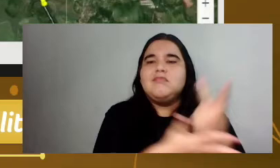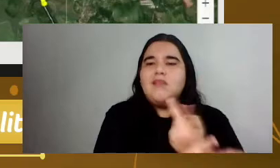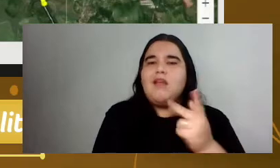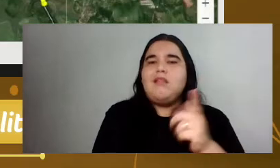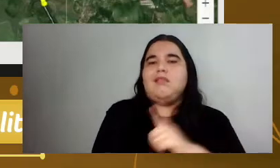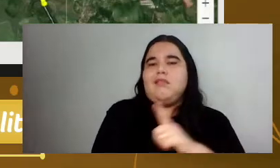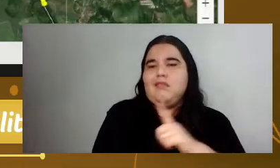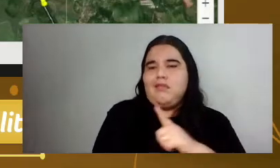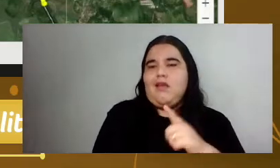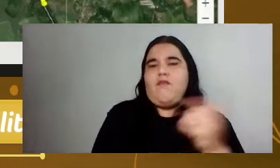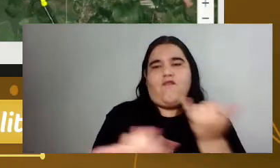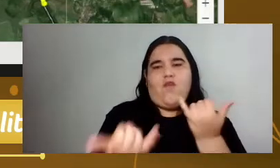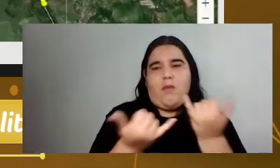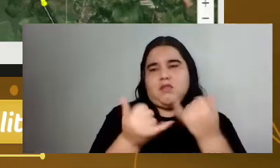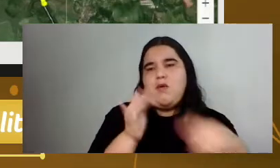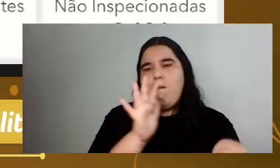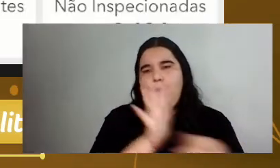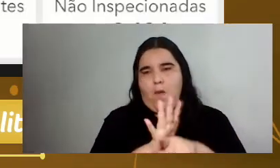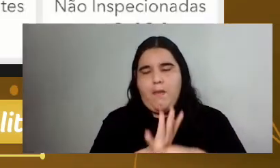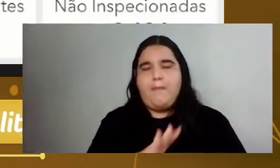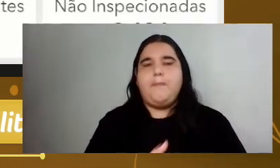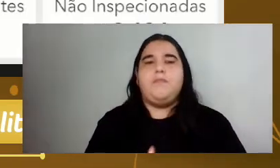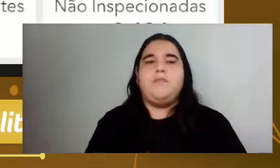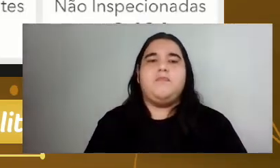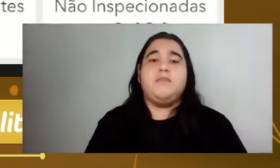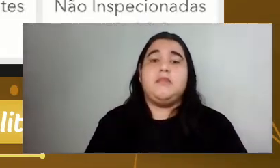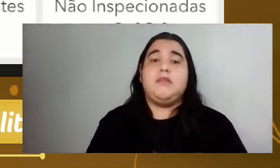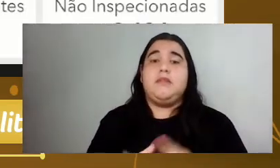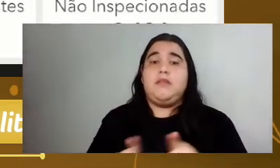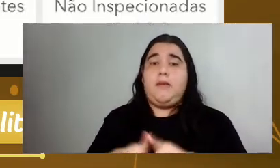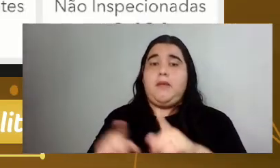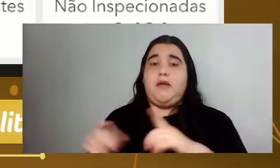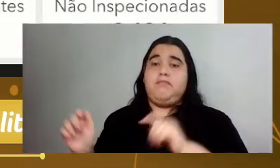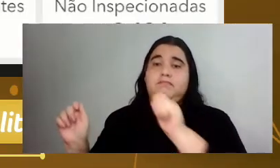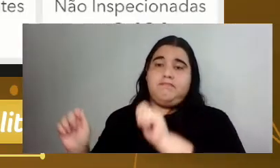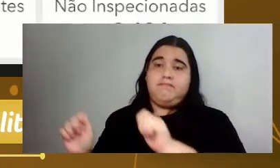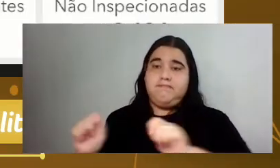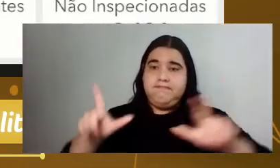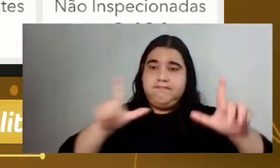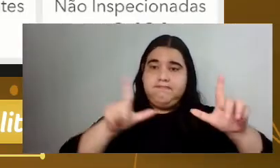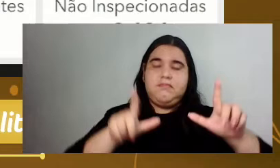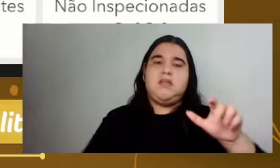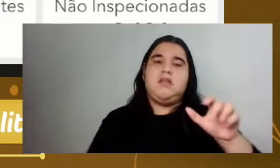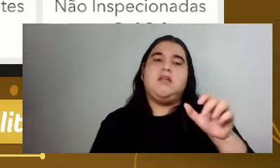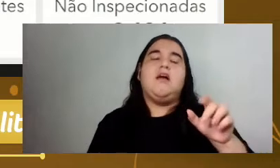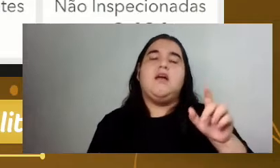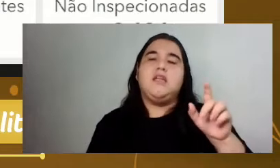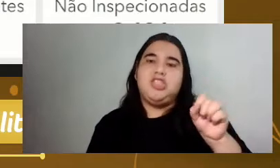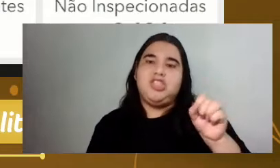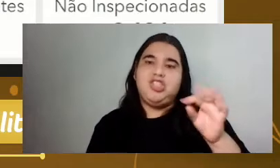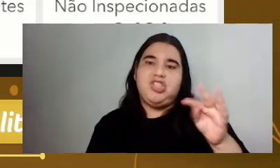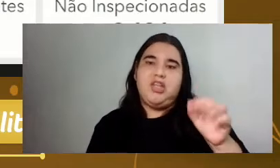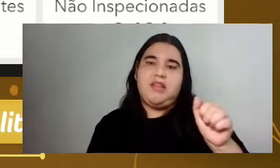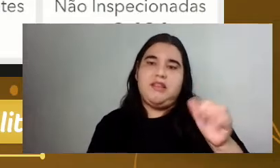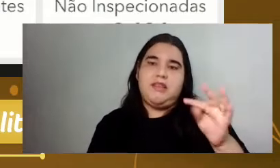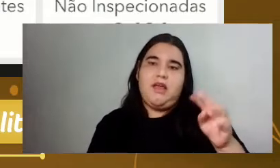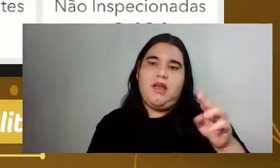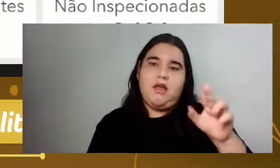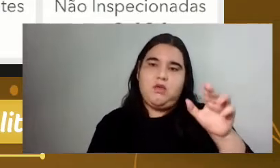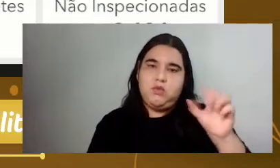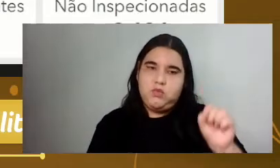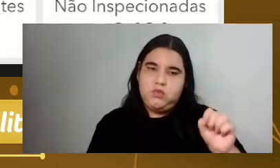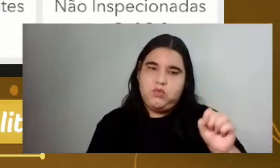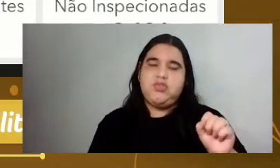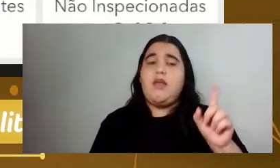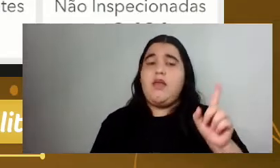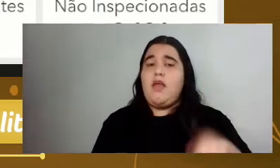Vamos ver, também tem essa outra parte de status, que é uma apresentação diferente de como é o andamento dos status. E